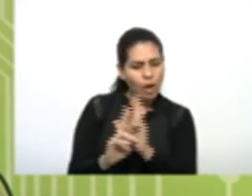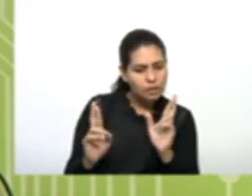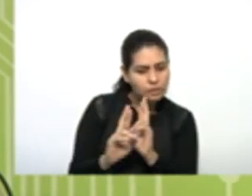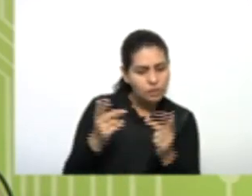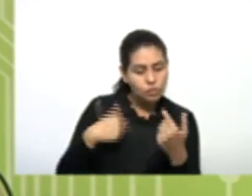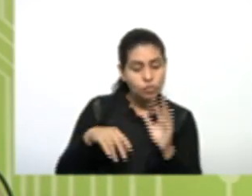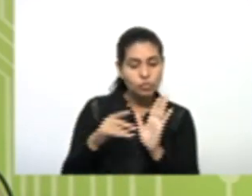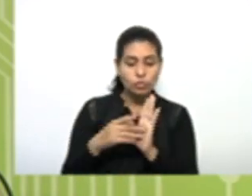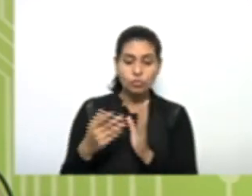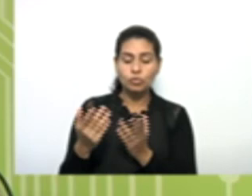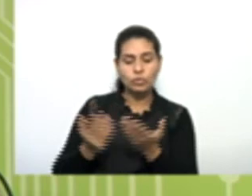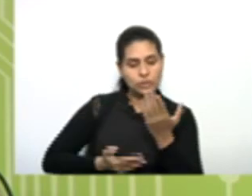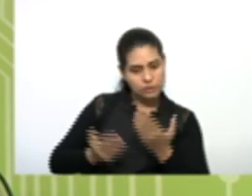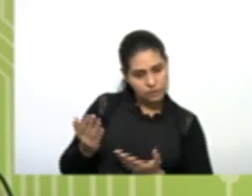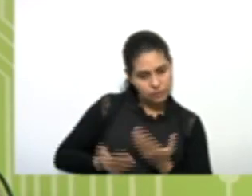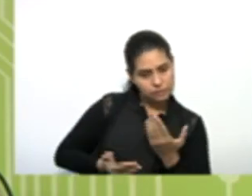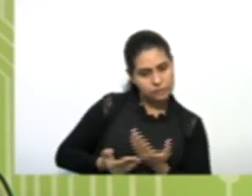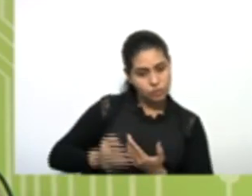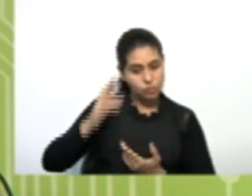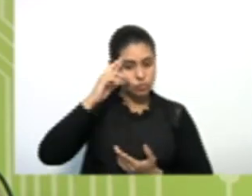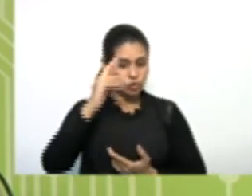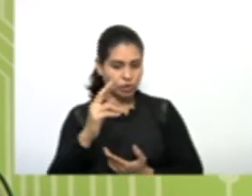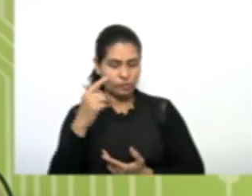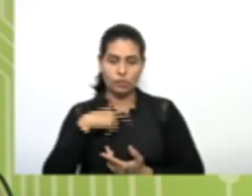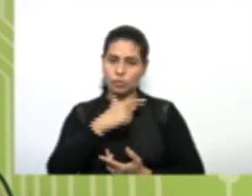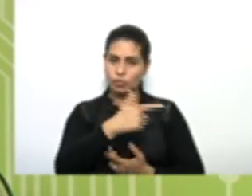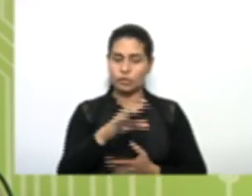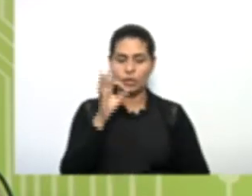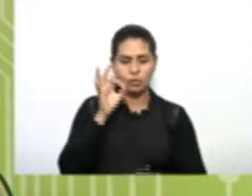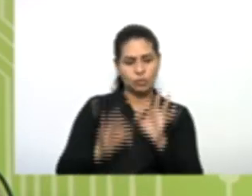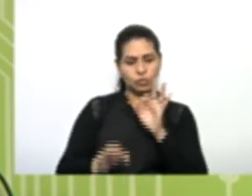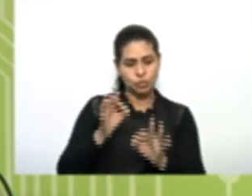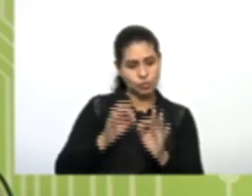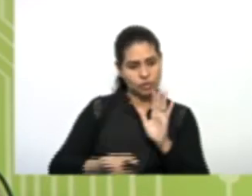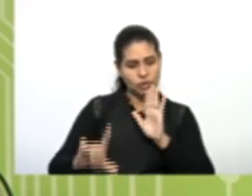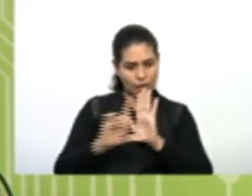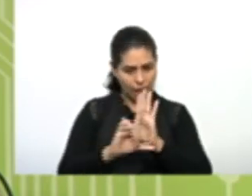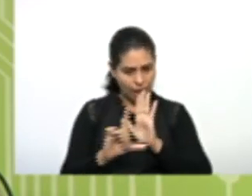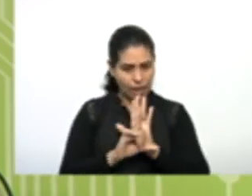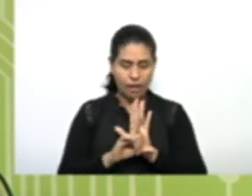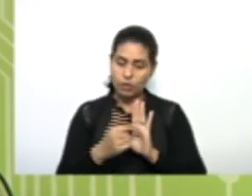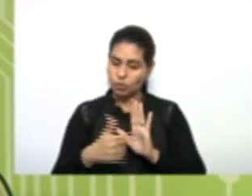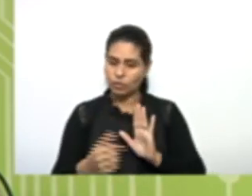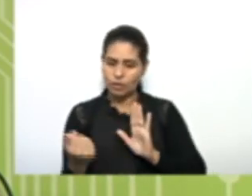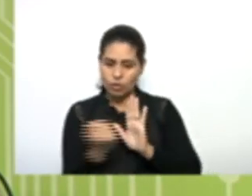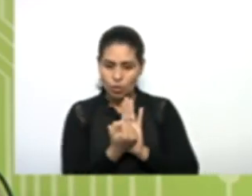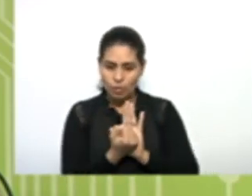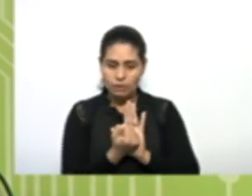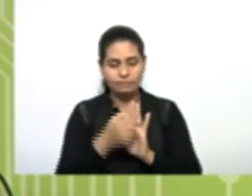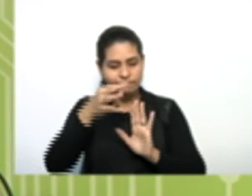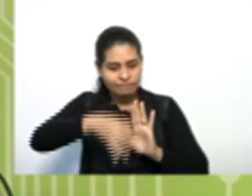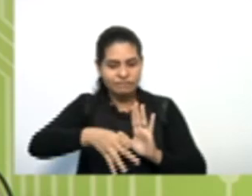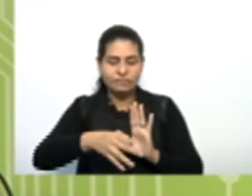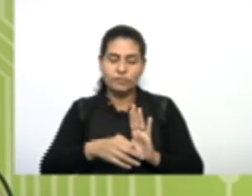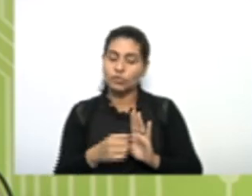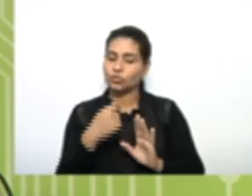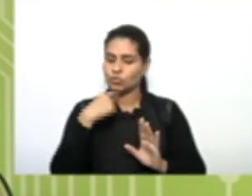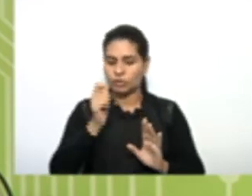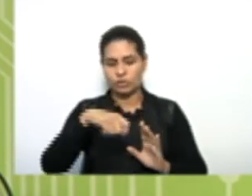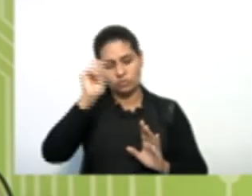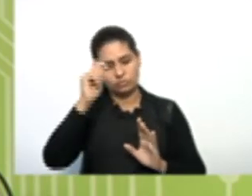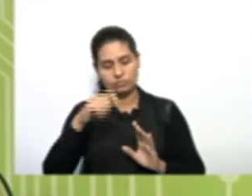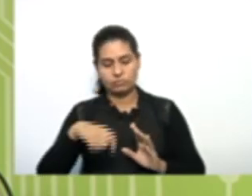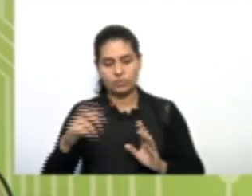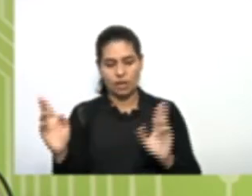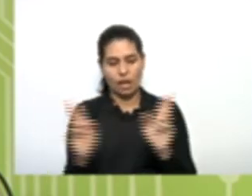subordinação. Então, mesmo que não tenha a legitimação jurídica, porque você não tem o documento certo assinado, isso não deixa de ser uma